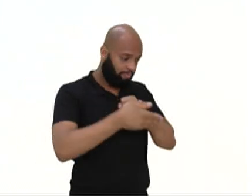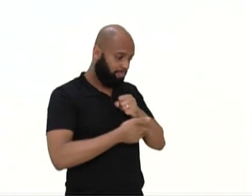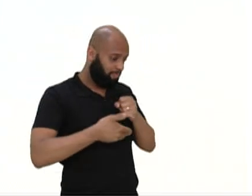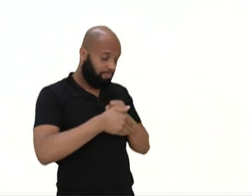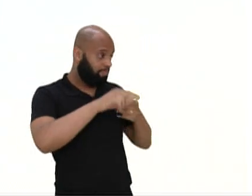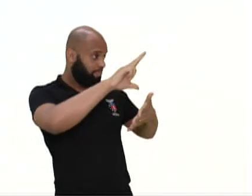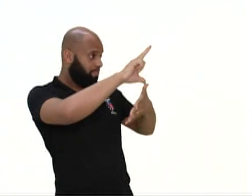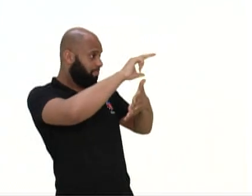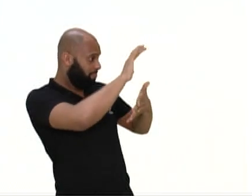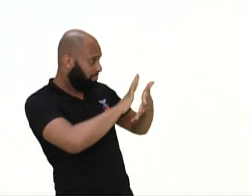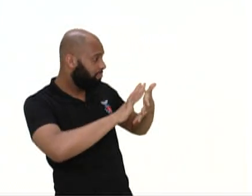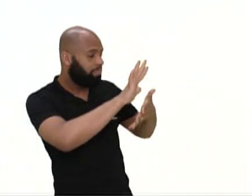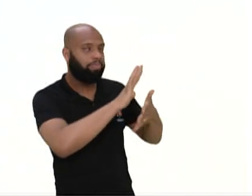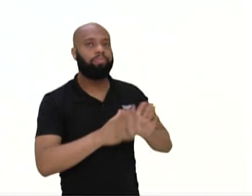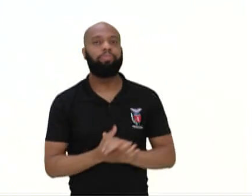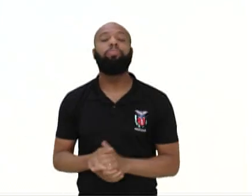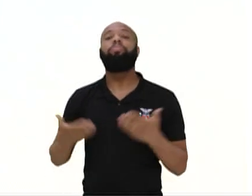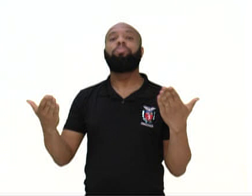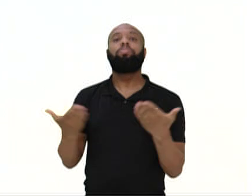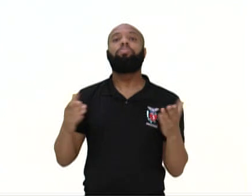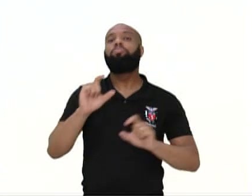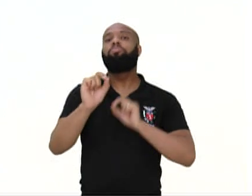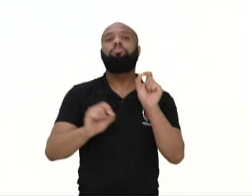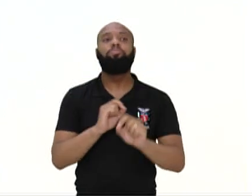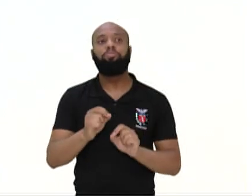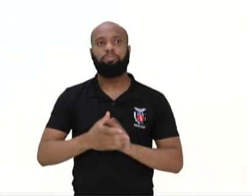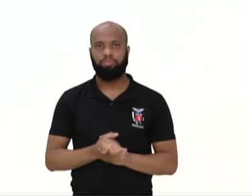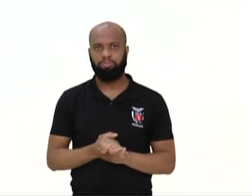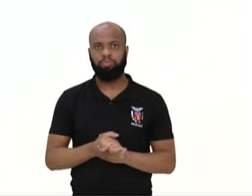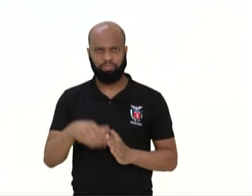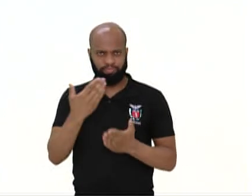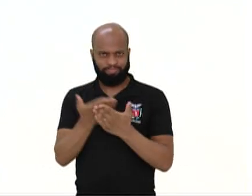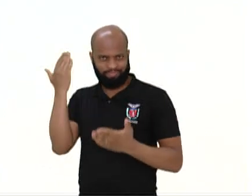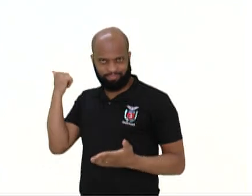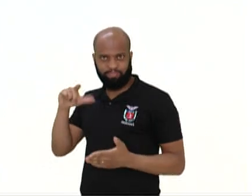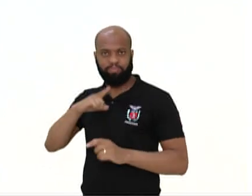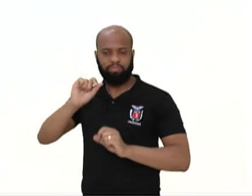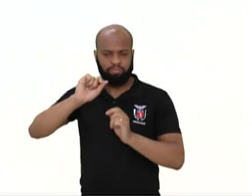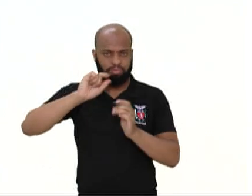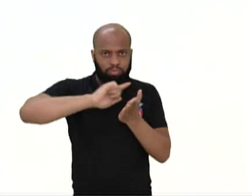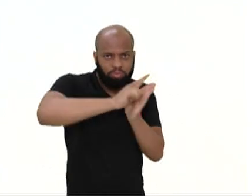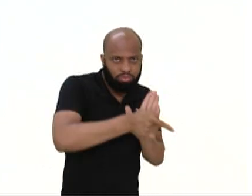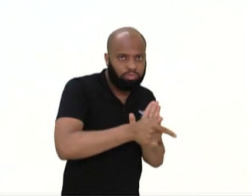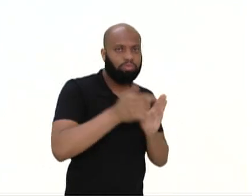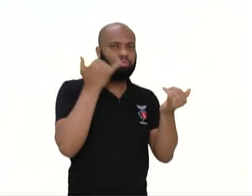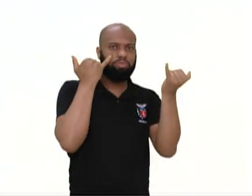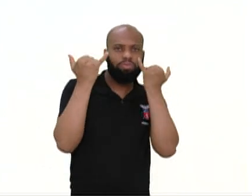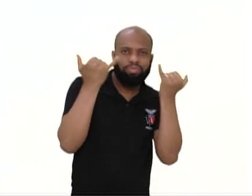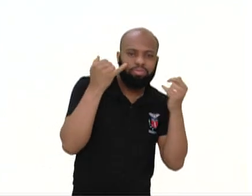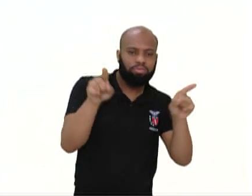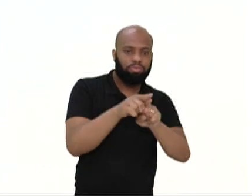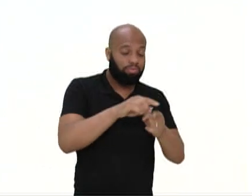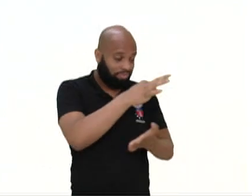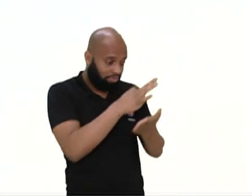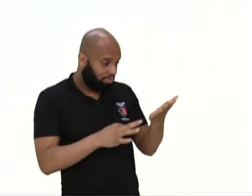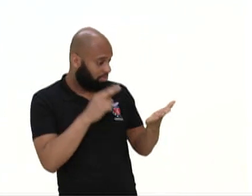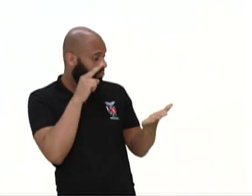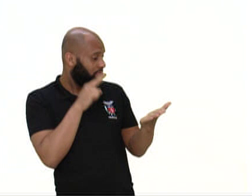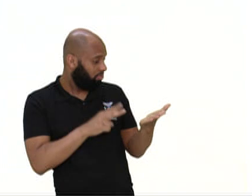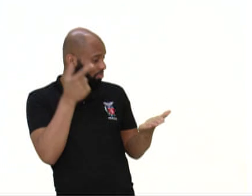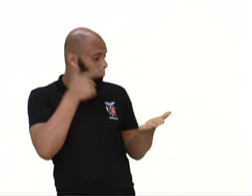latino-americanas. E nesta classe, falamos sobre o gênero textual, notícia, interpretação de